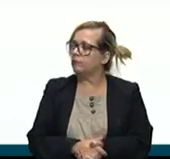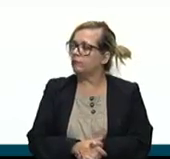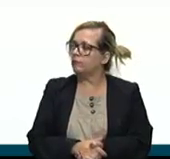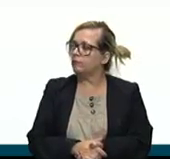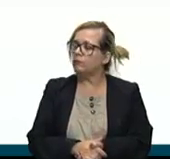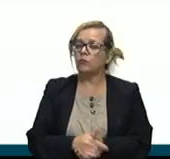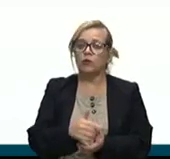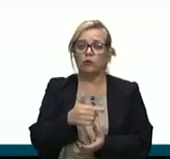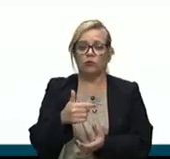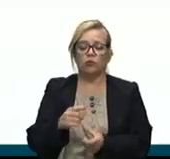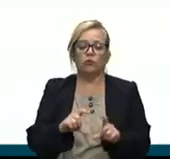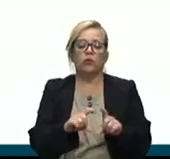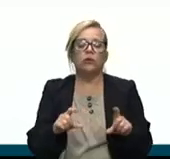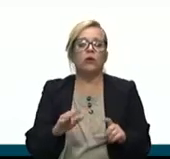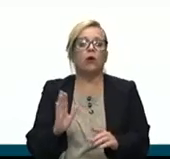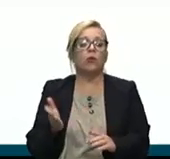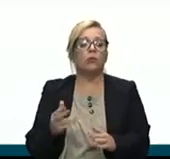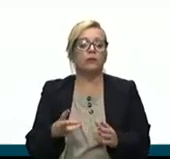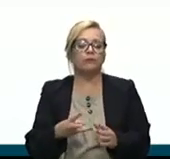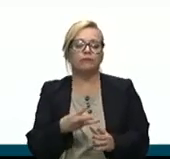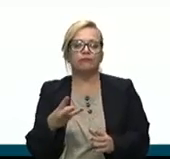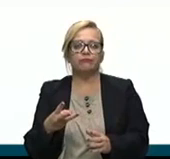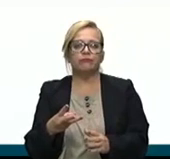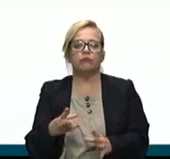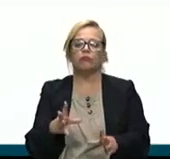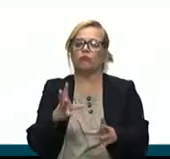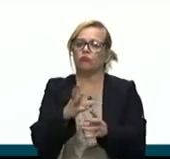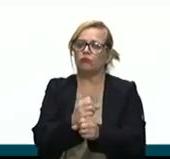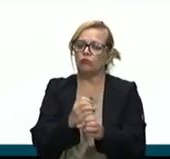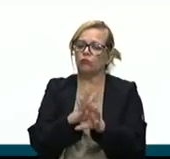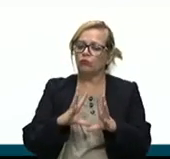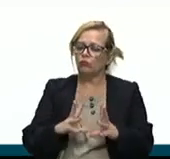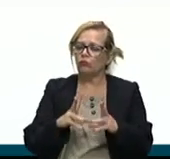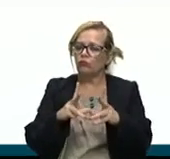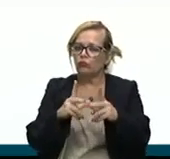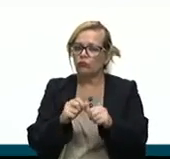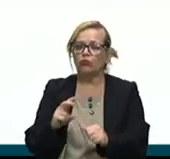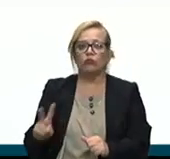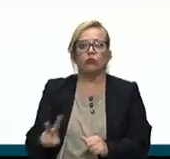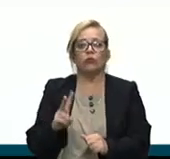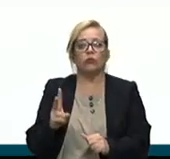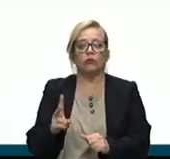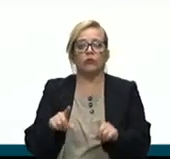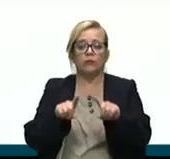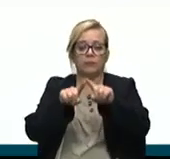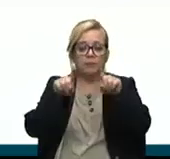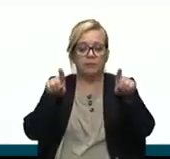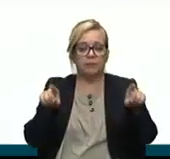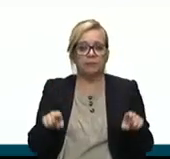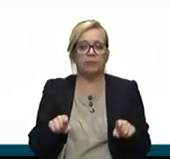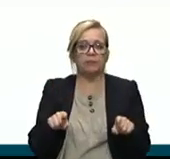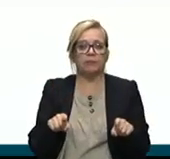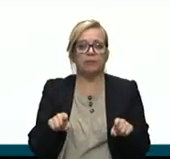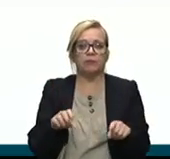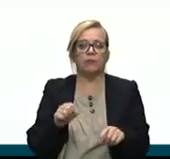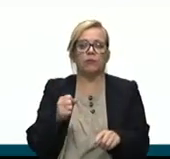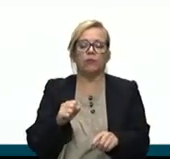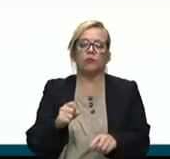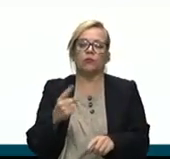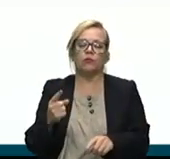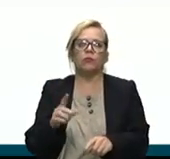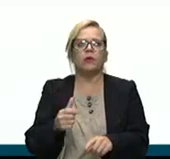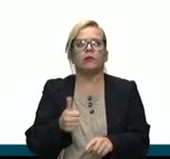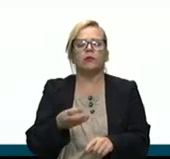para a terceira, o que fazemos? Somamos todos os valores dentro do parênteses. 81